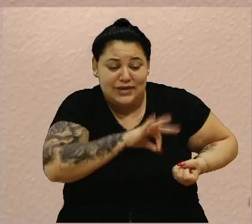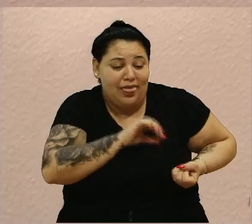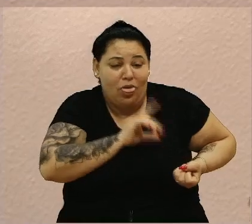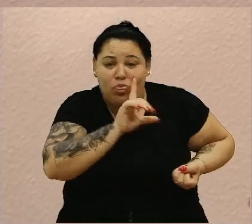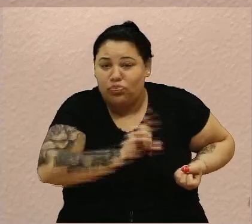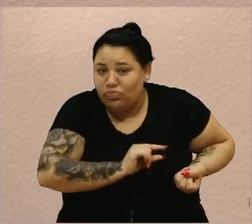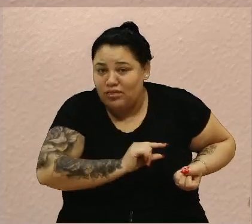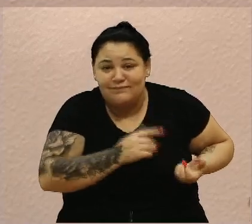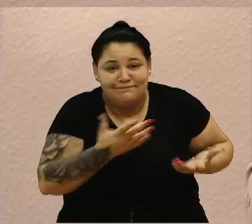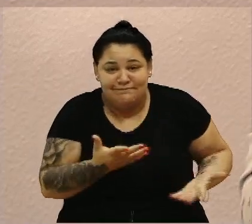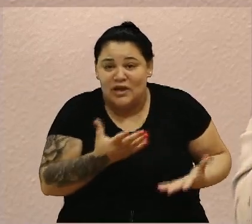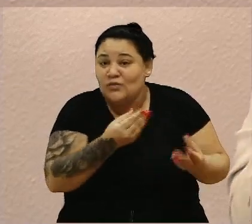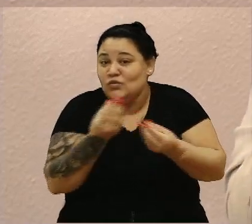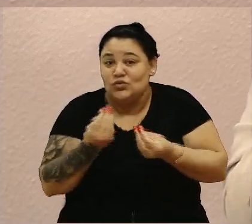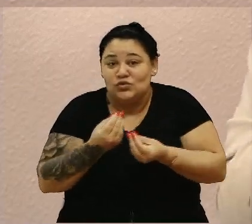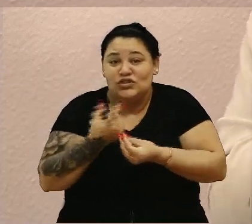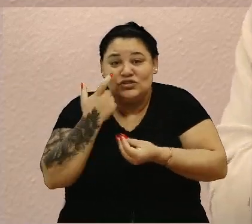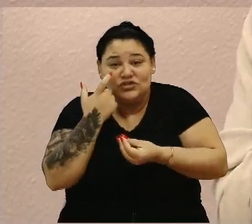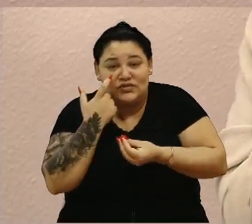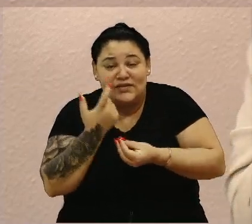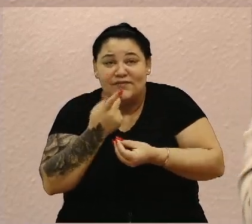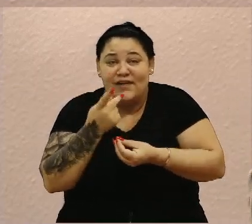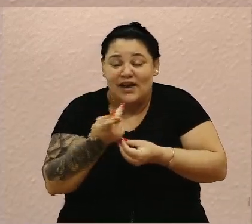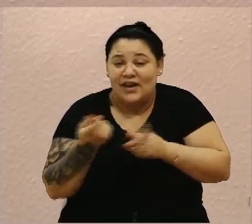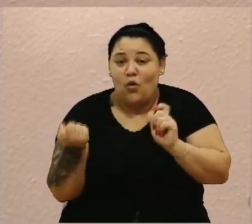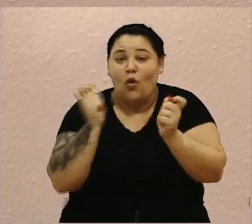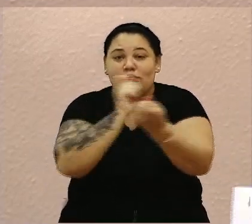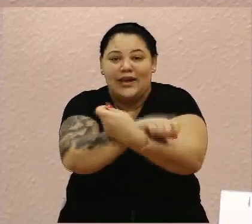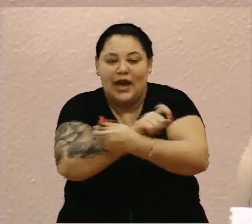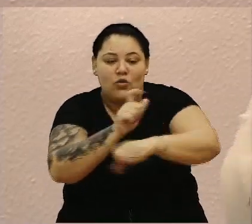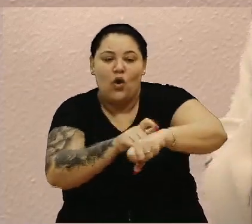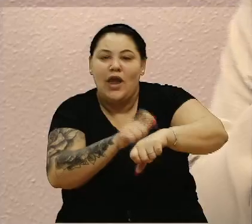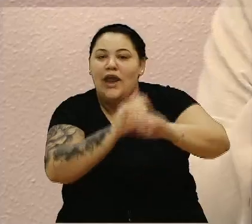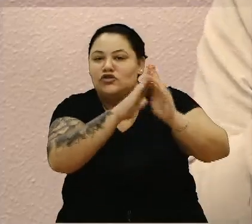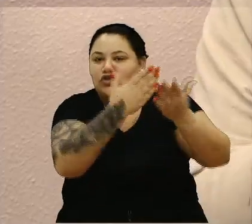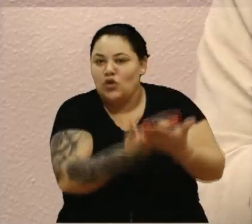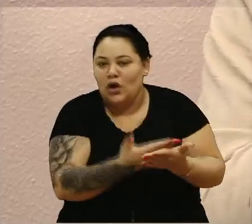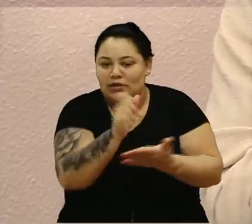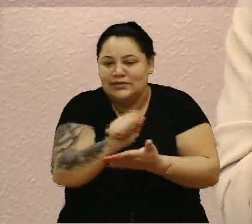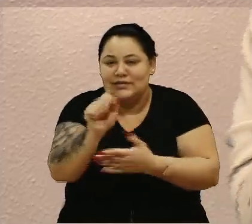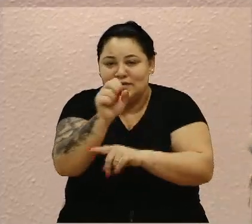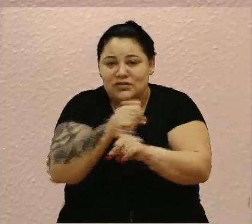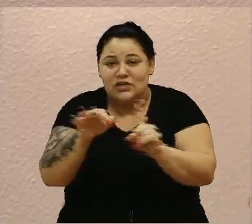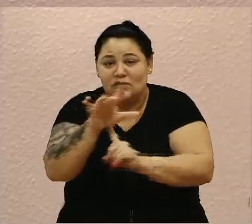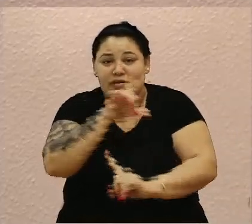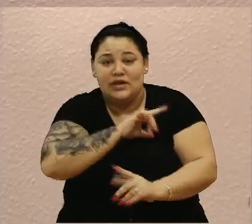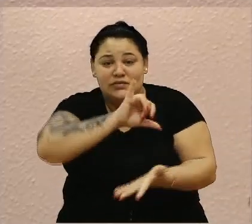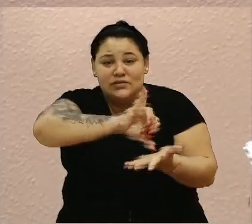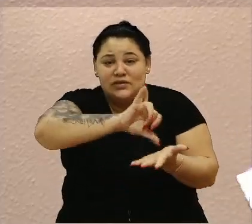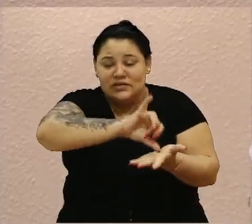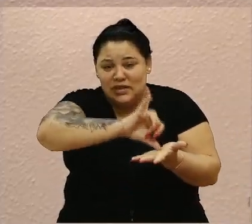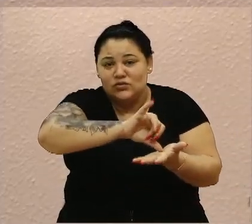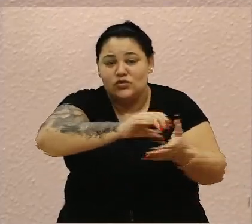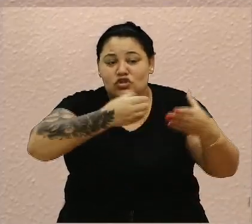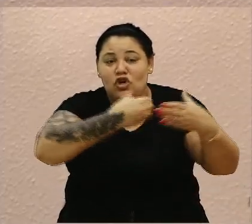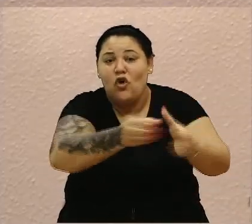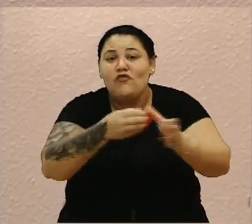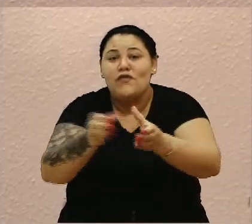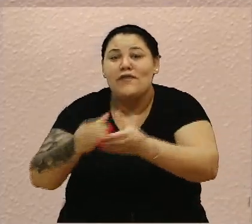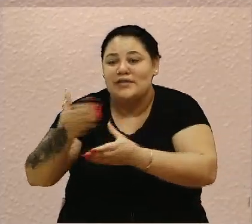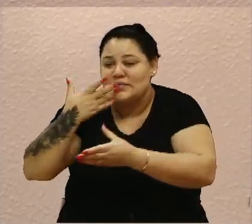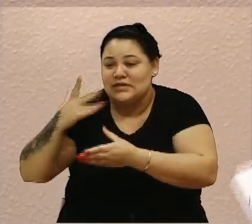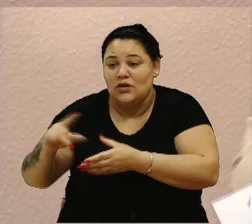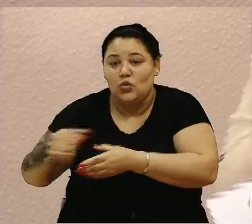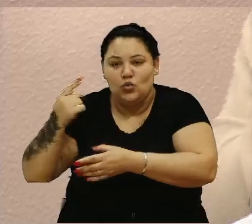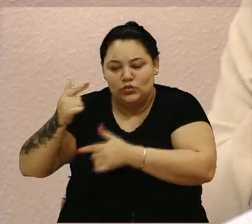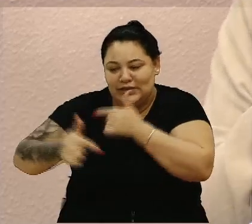baixíssimo. Muitas vezes aqui a gente fala do contraturno, né? Na assistência nós temos os serviços de convivência. Um trabalhador da assistência social,